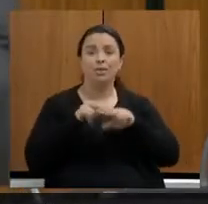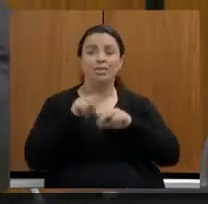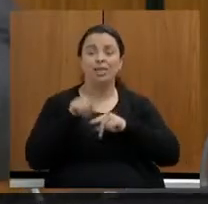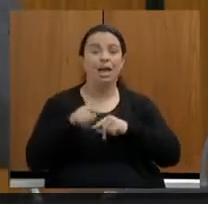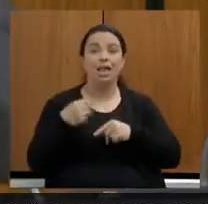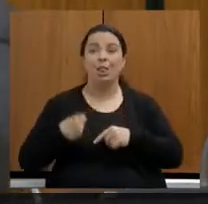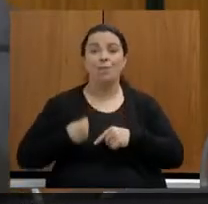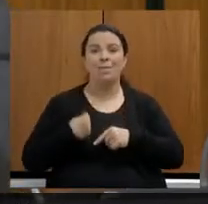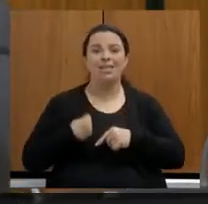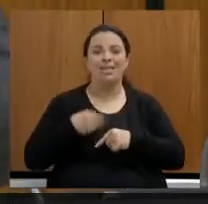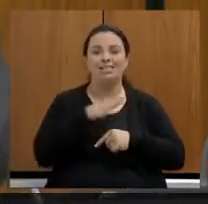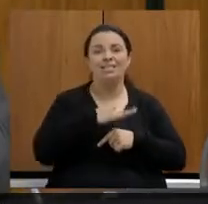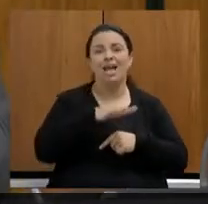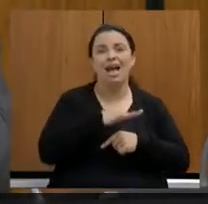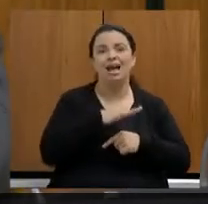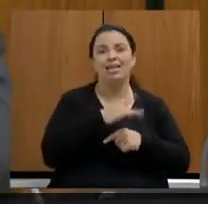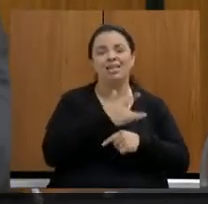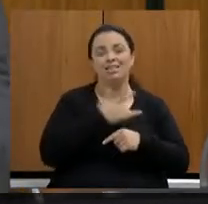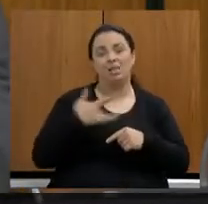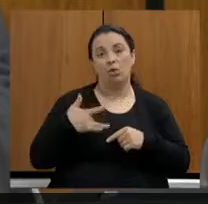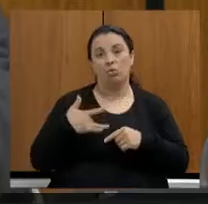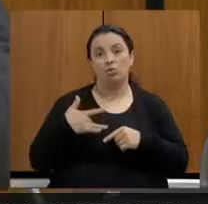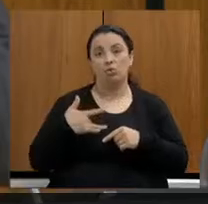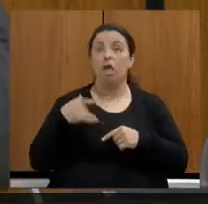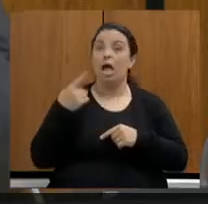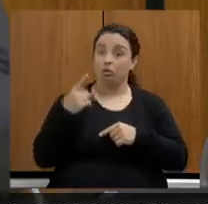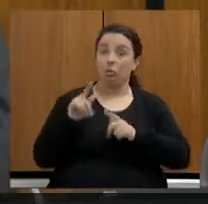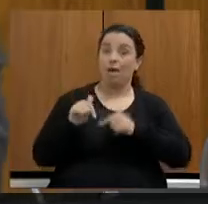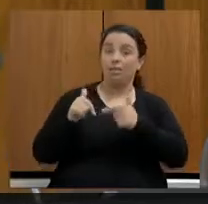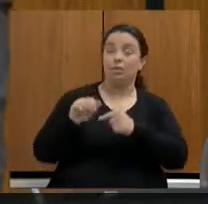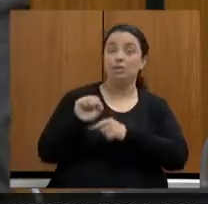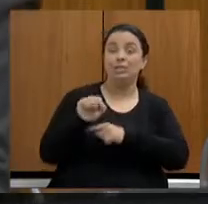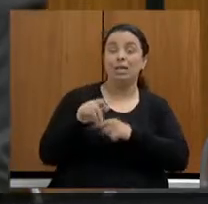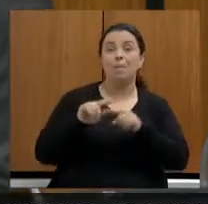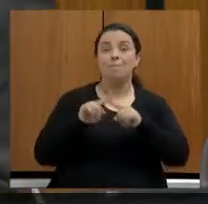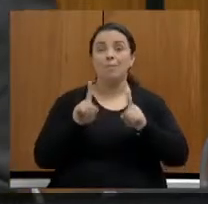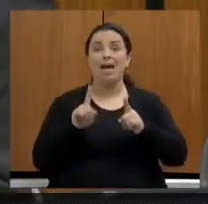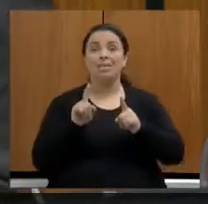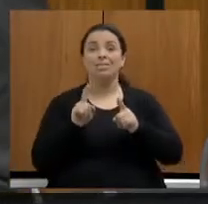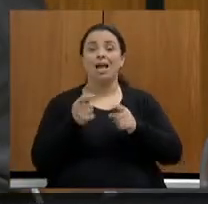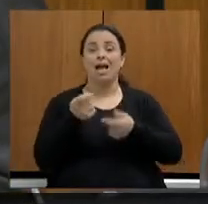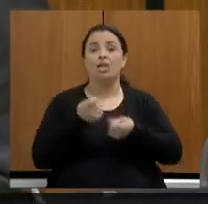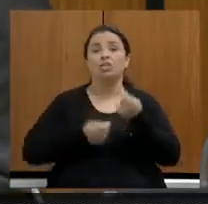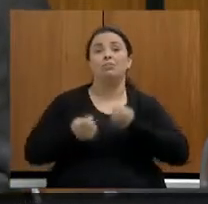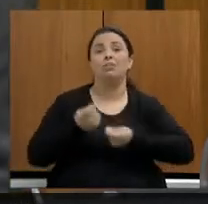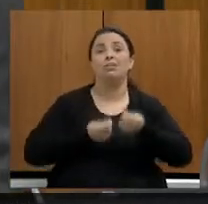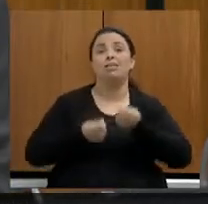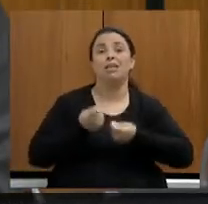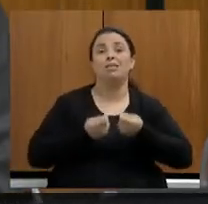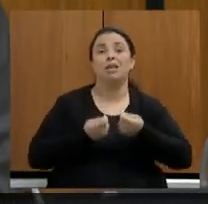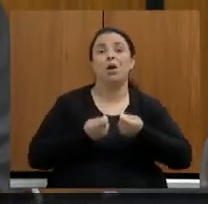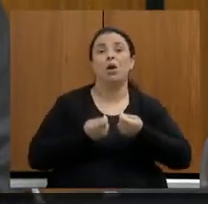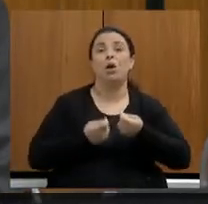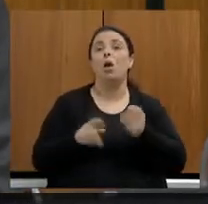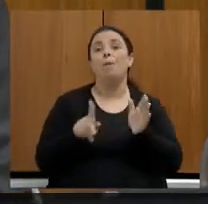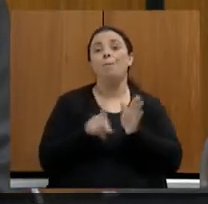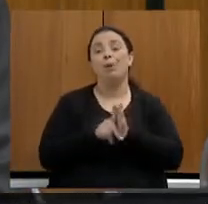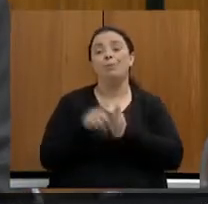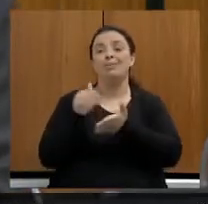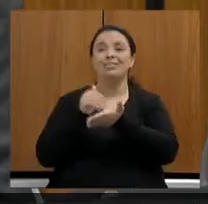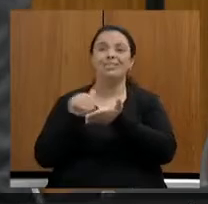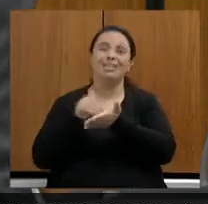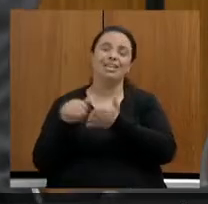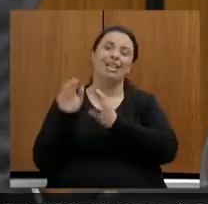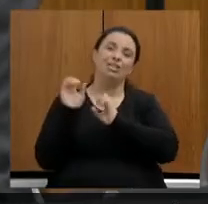saúde pertence a Obviamente as suas ações mas administrativamente pertence à secretaria